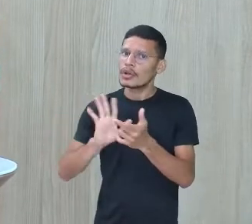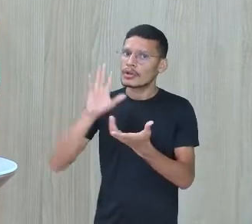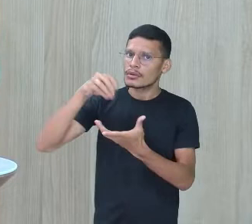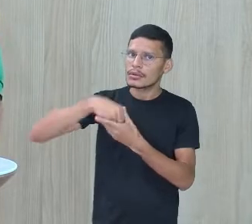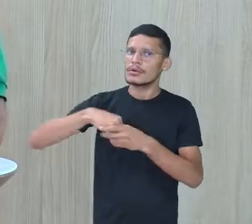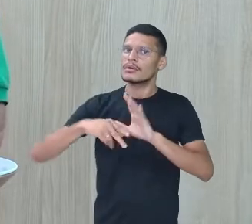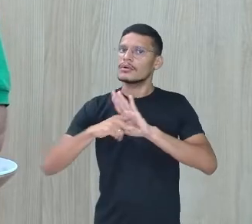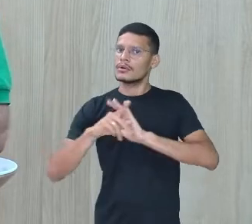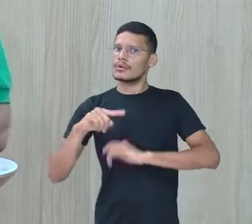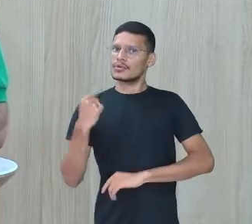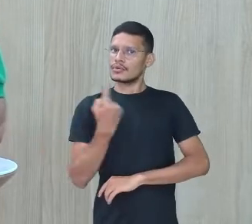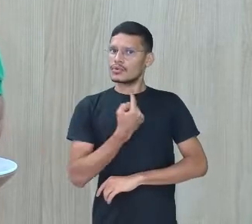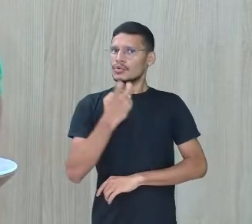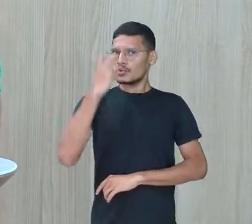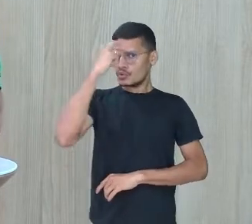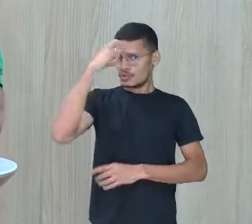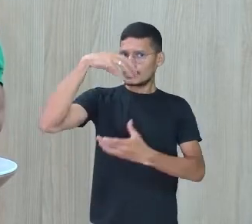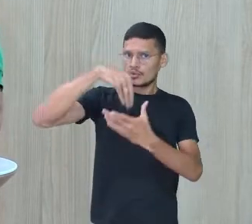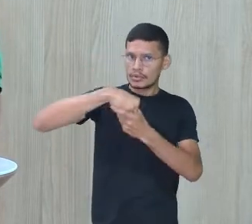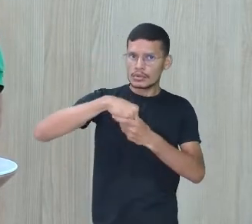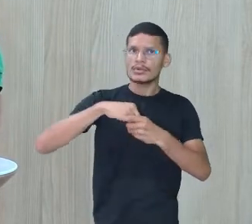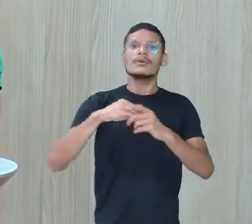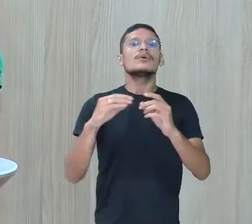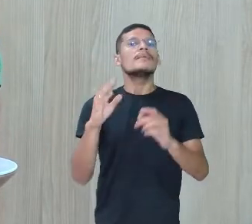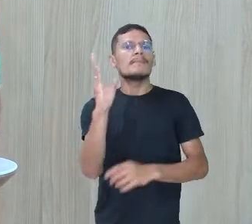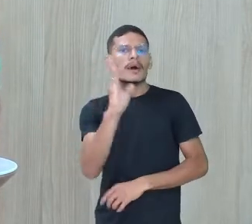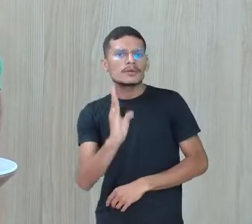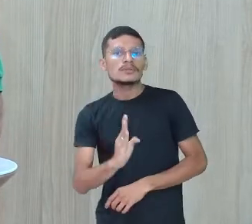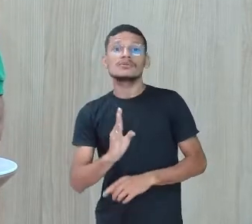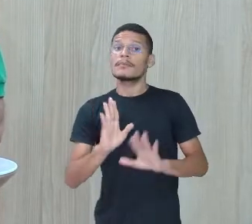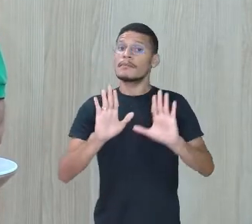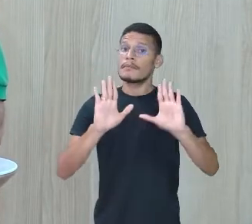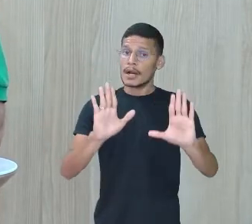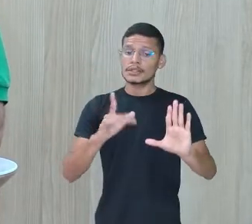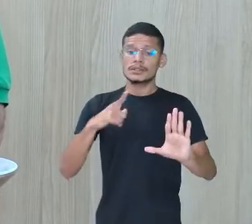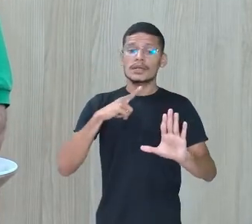nossa cultura brasileira, onde a gente tem,